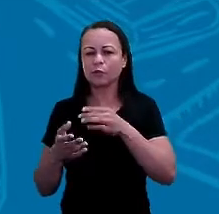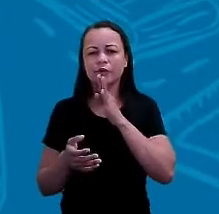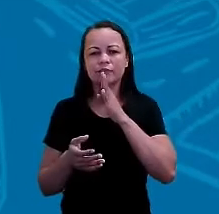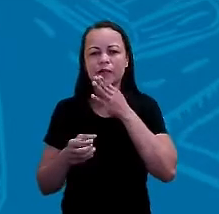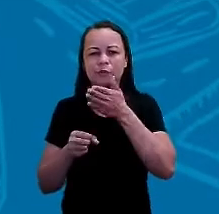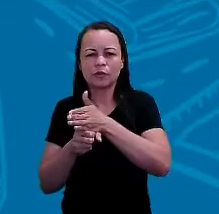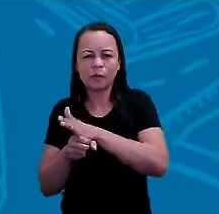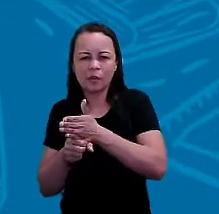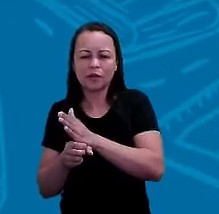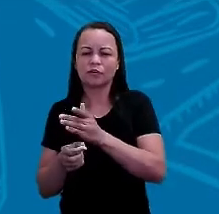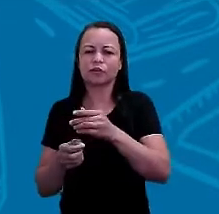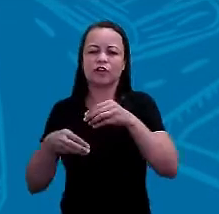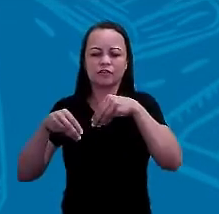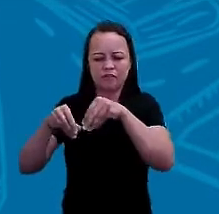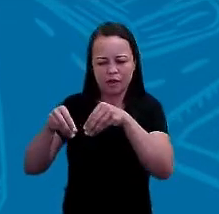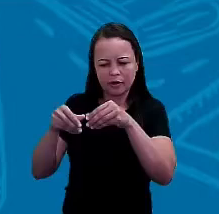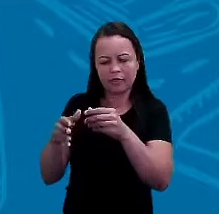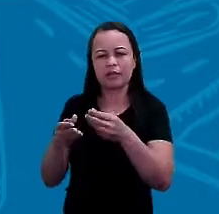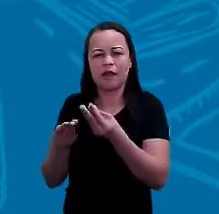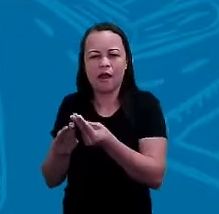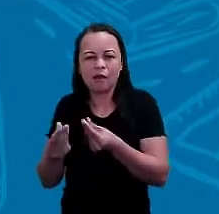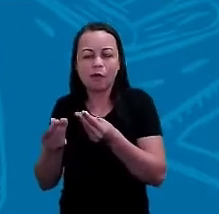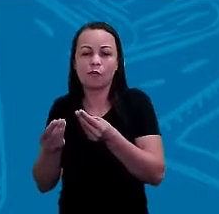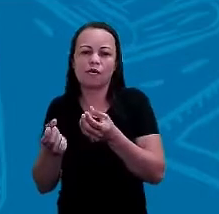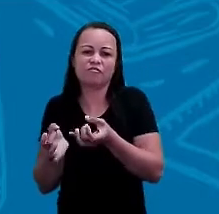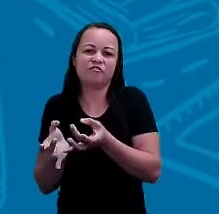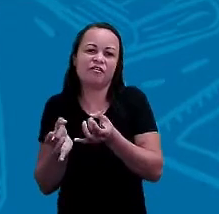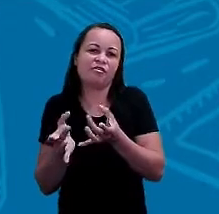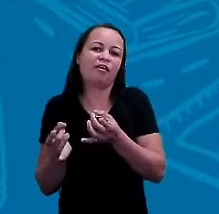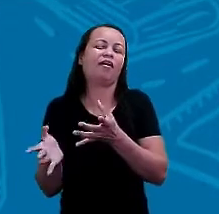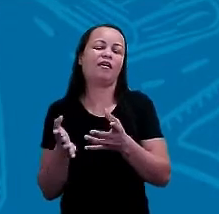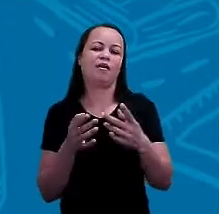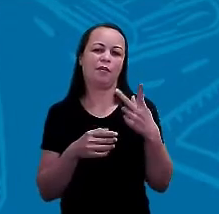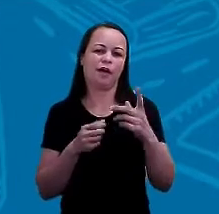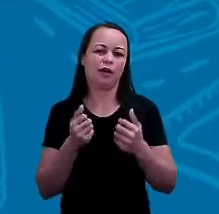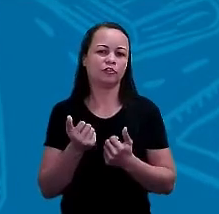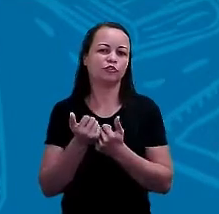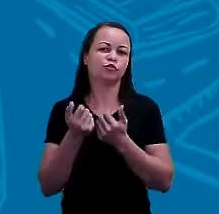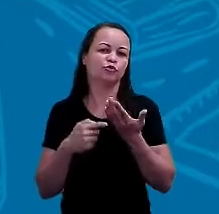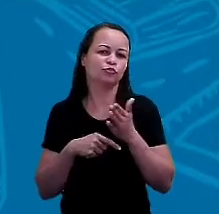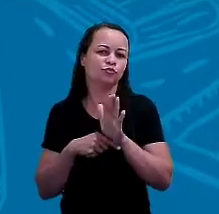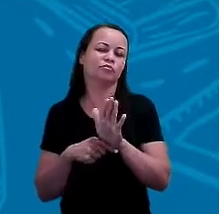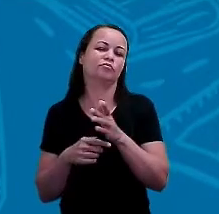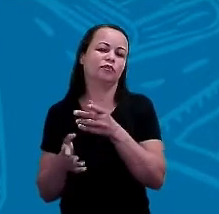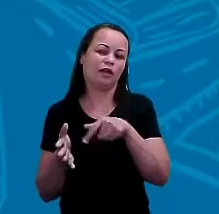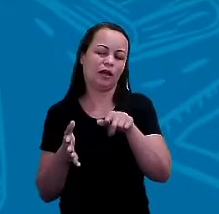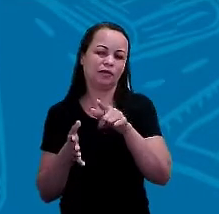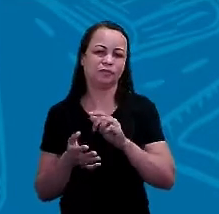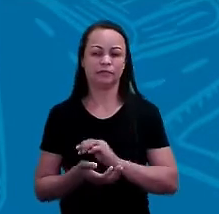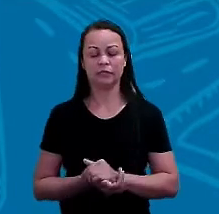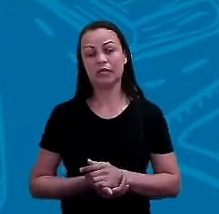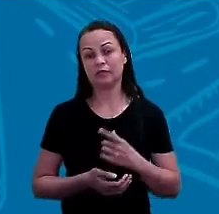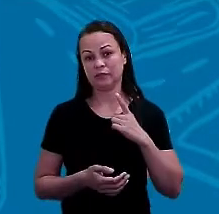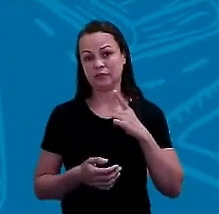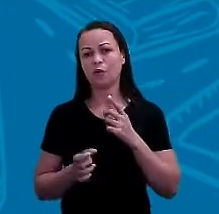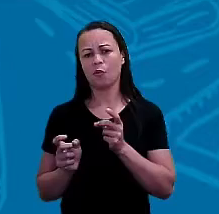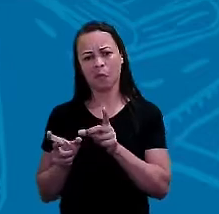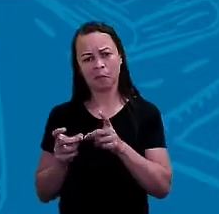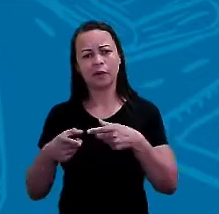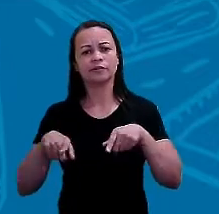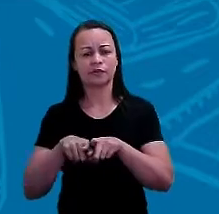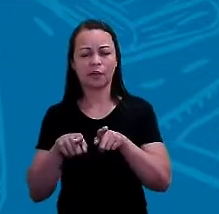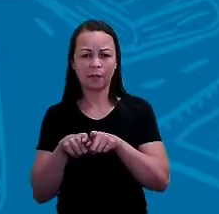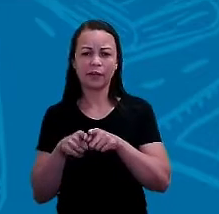que elas fazem a farinha, a goma para vender, para o seu sustento? Sim, é o comércio. Mas geralmente são os